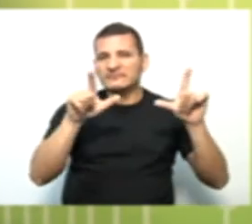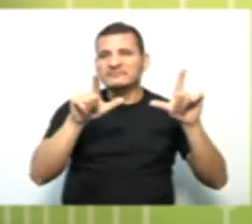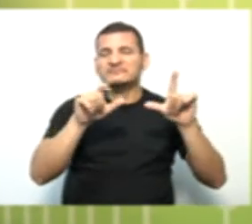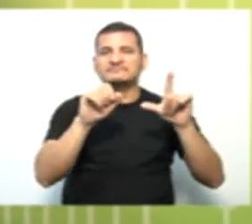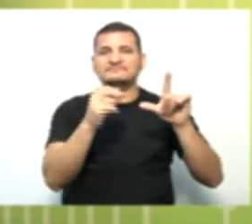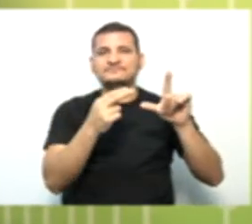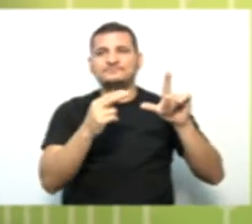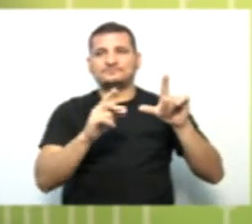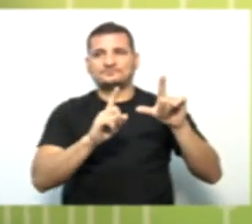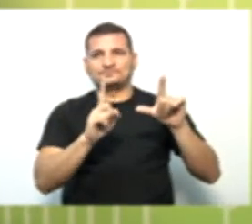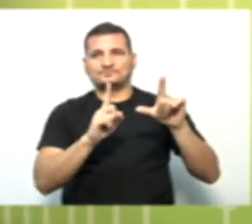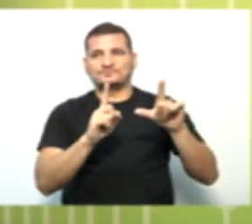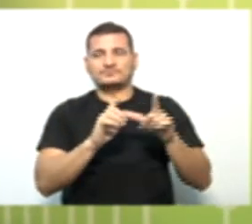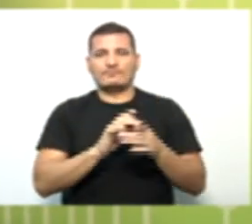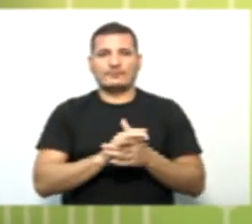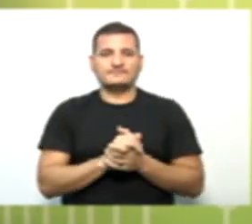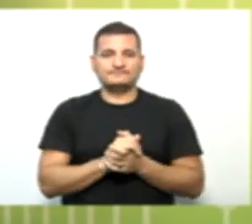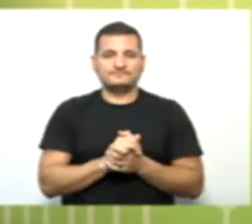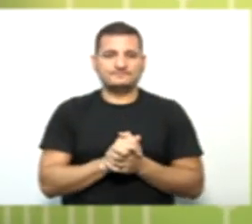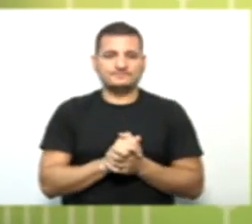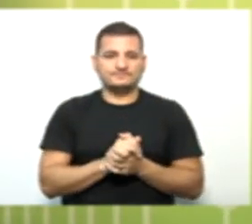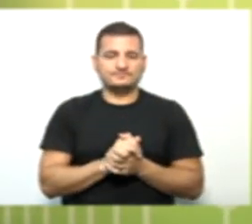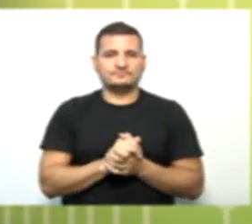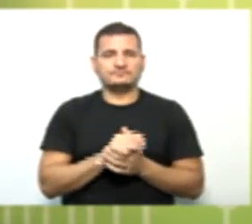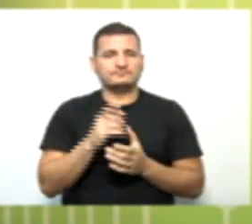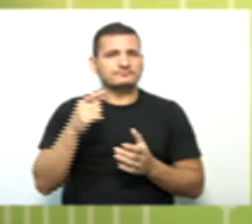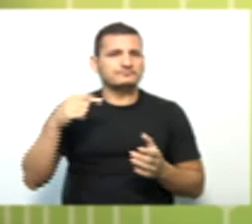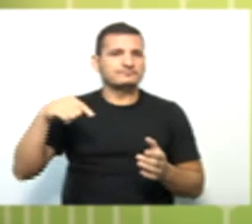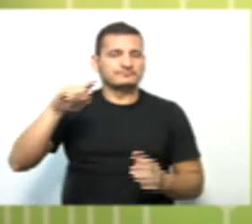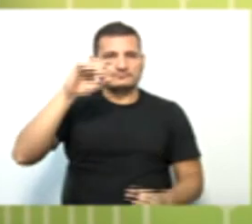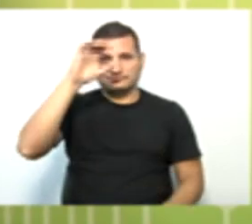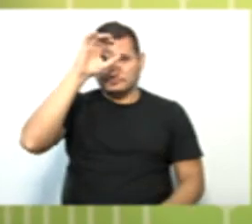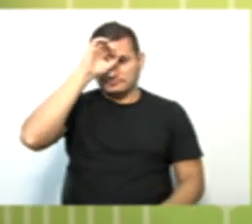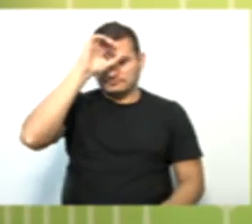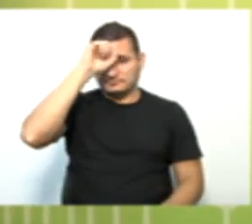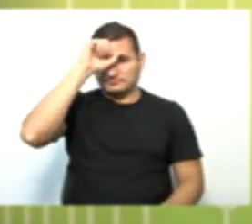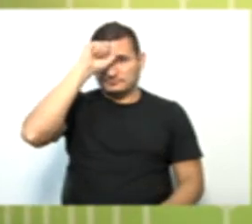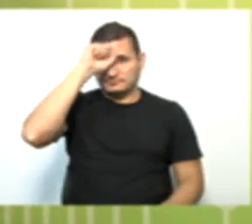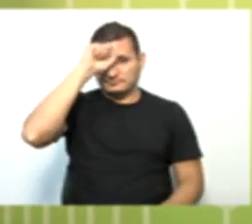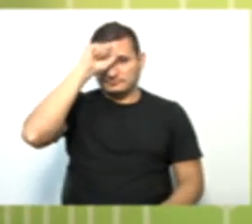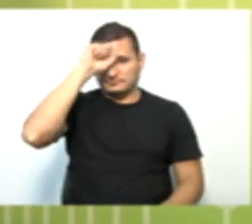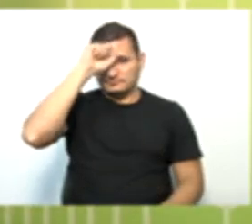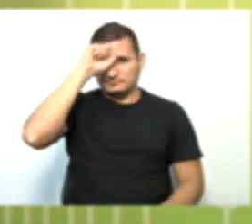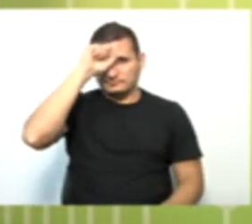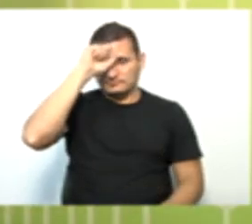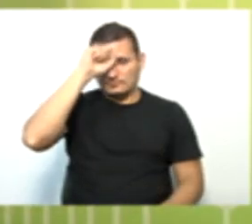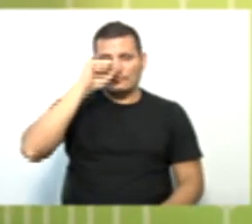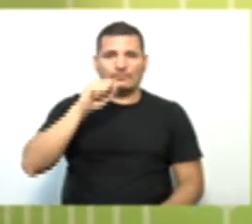Então, até o momento, aqueles comandos que nós aprendemos, eles